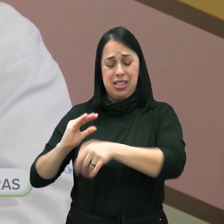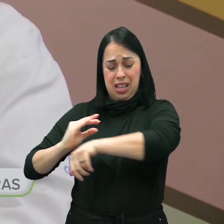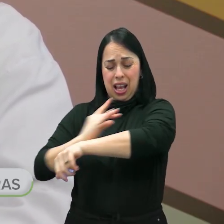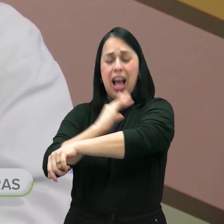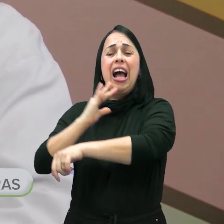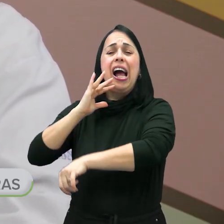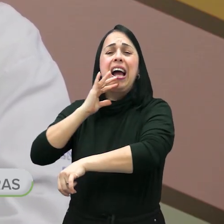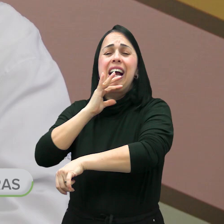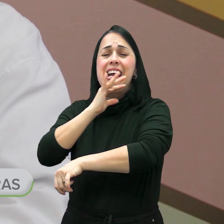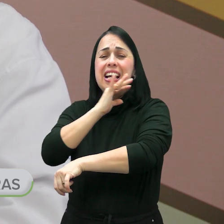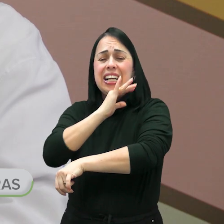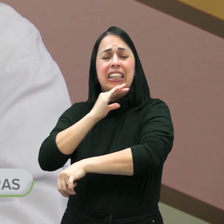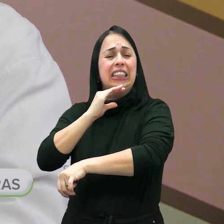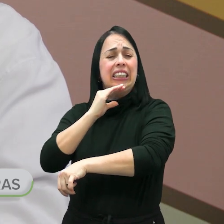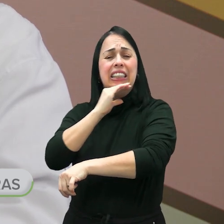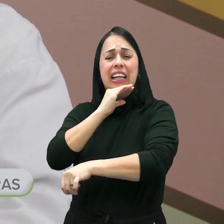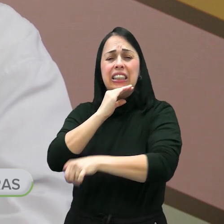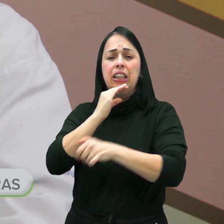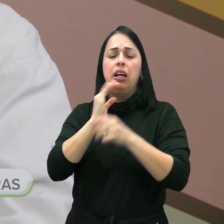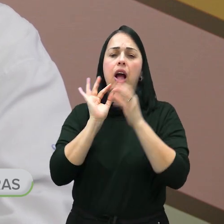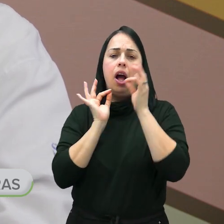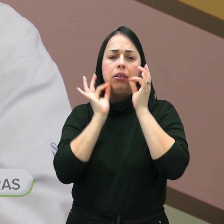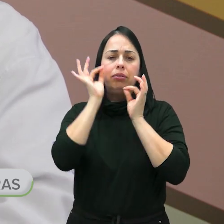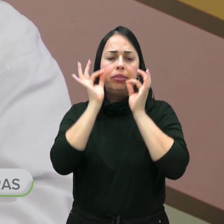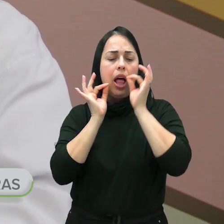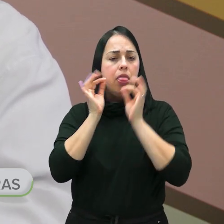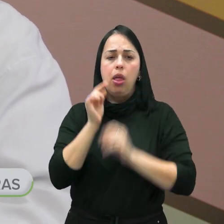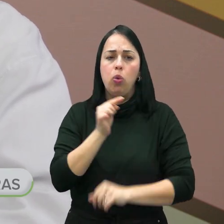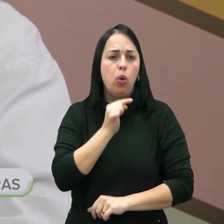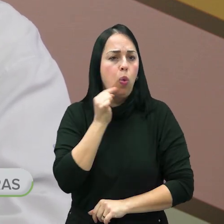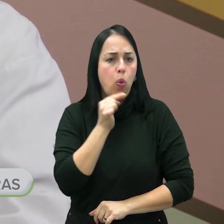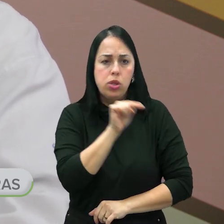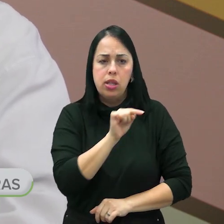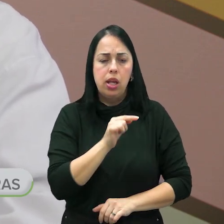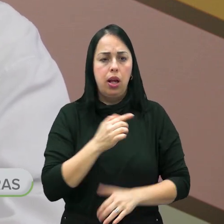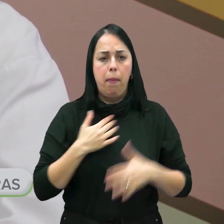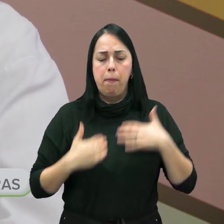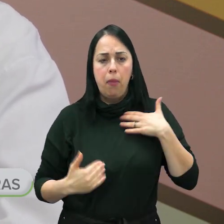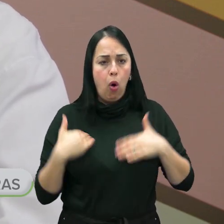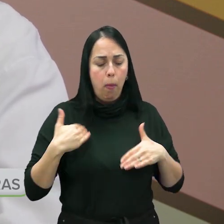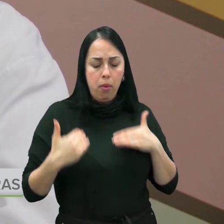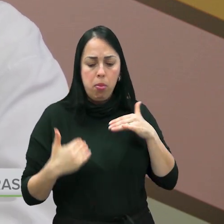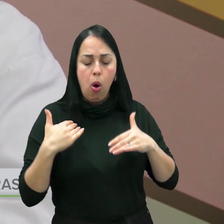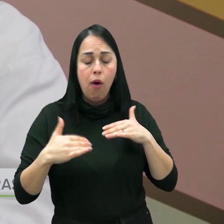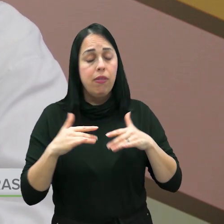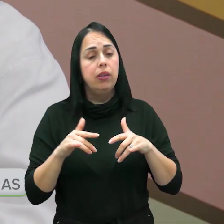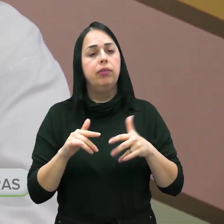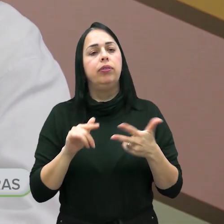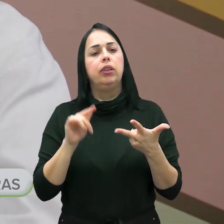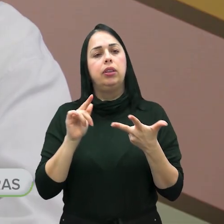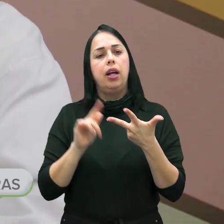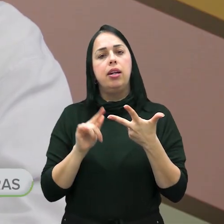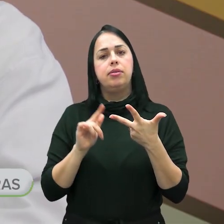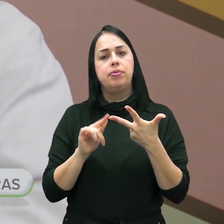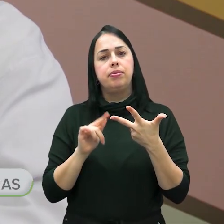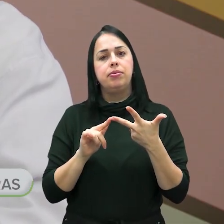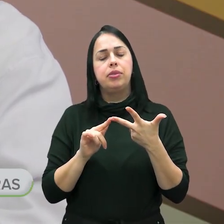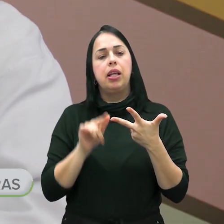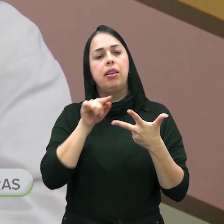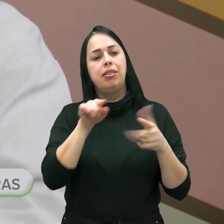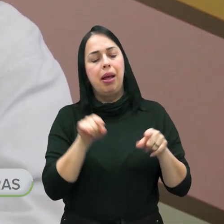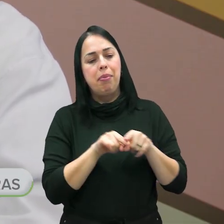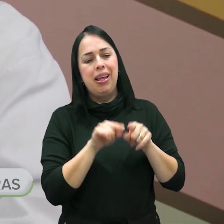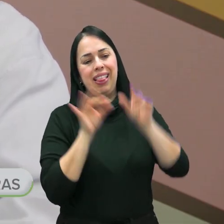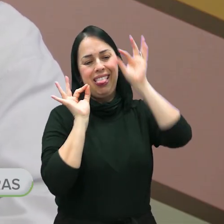sequelas cicatriciais, ou seja, cicatrizes que são retraídas e atrapalham os movimentos. Em terceiro lugar, está a